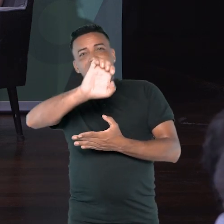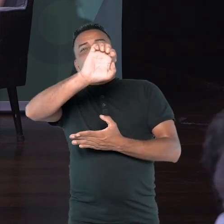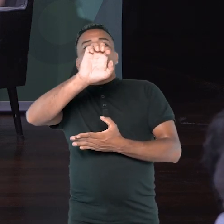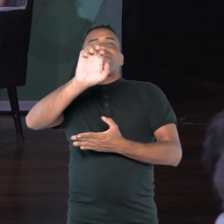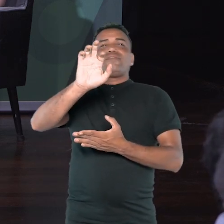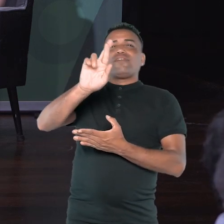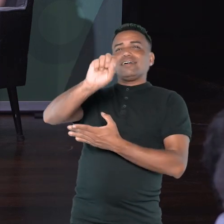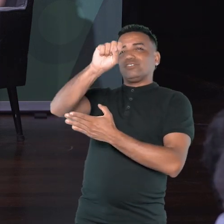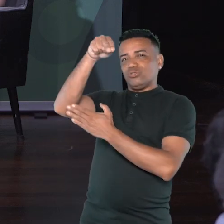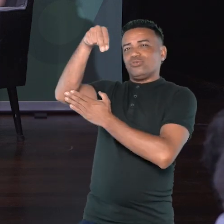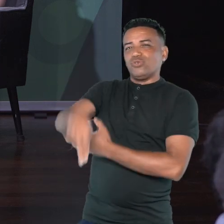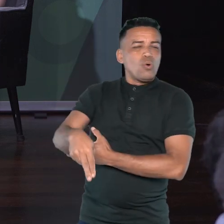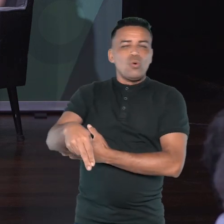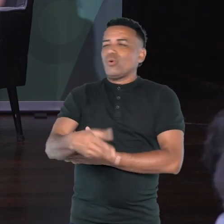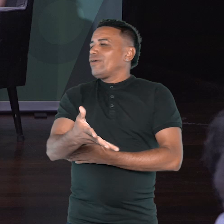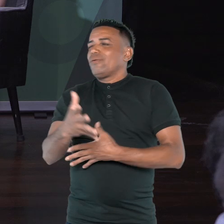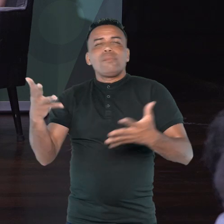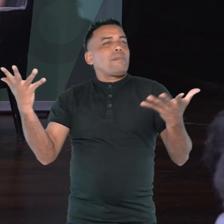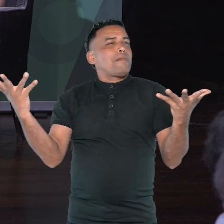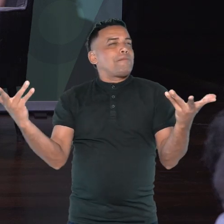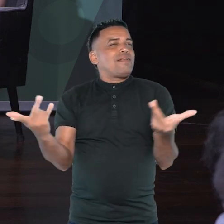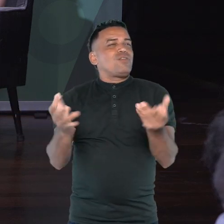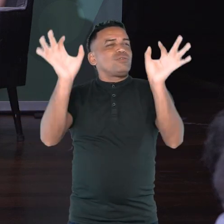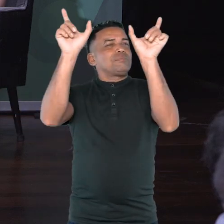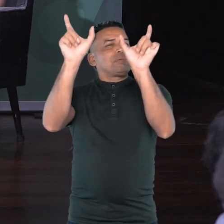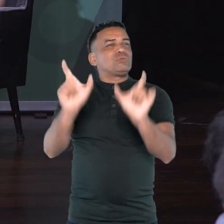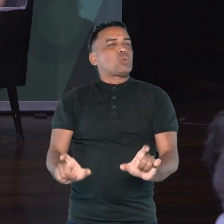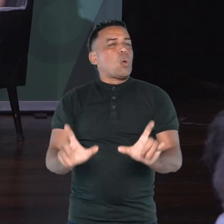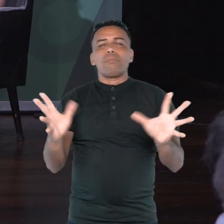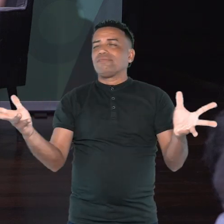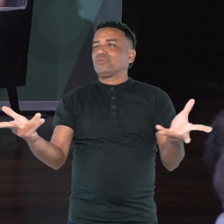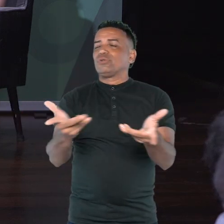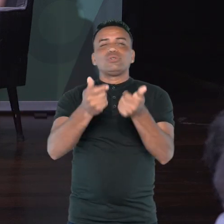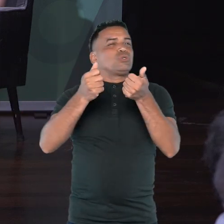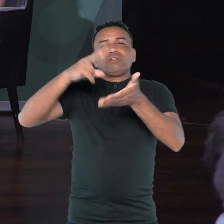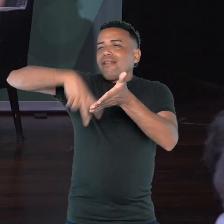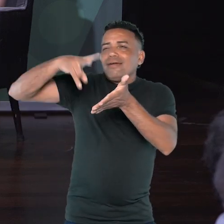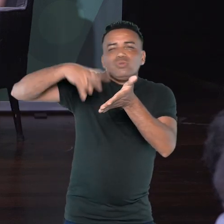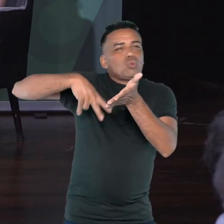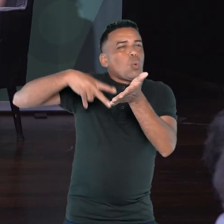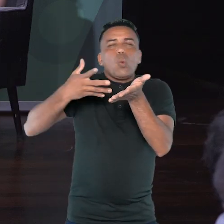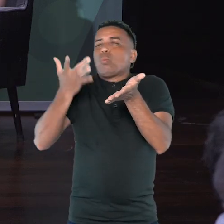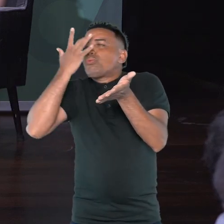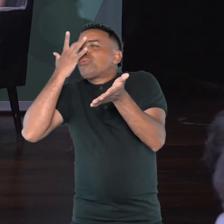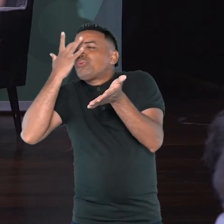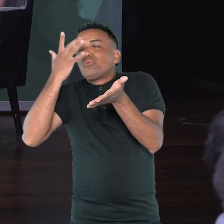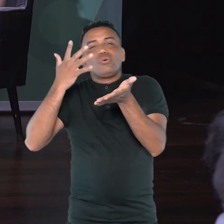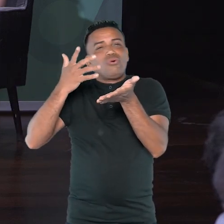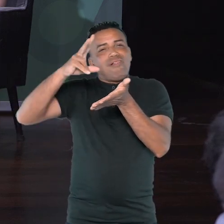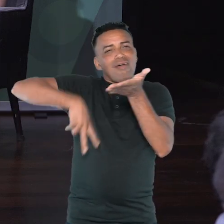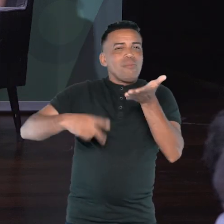um leitor ávido, que deu com muito cuidado, de forma muito generosa, o meu texto. Eu fico